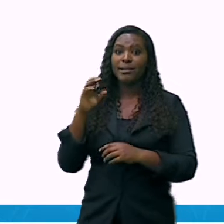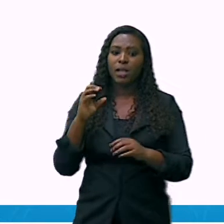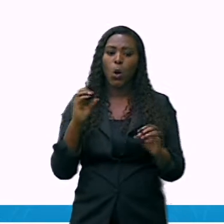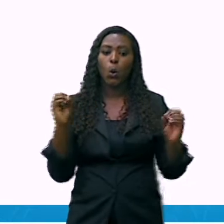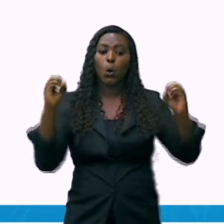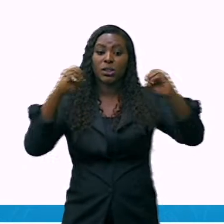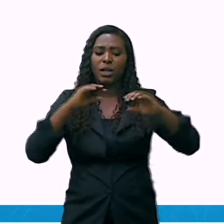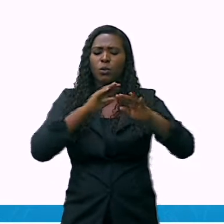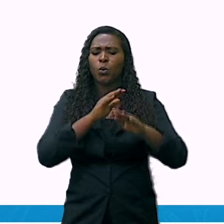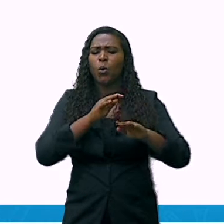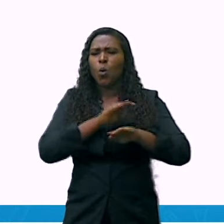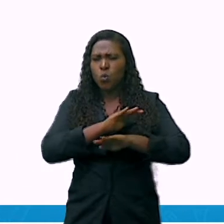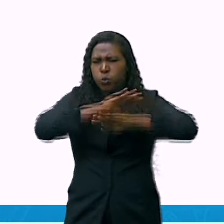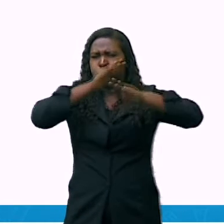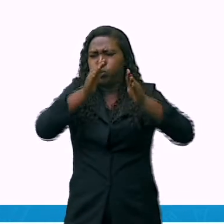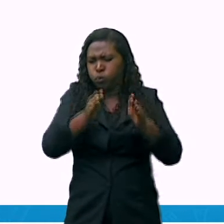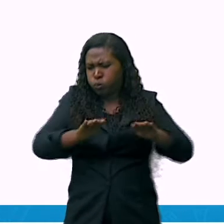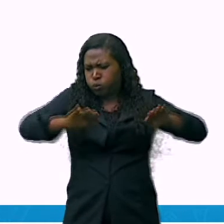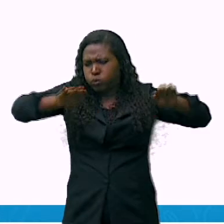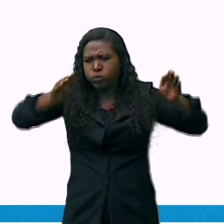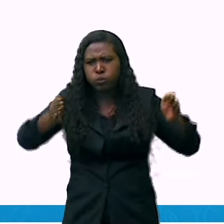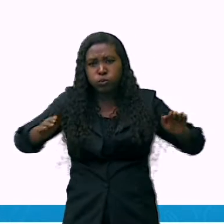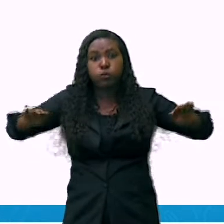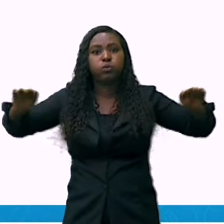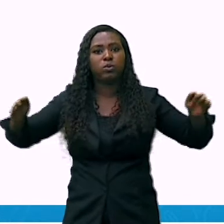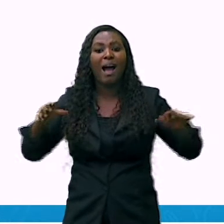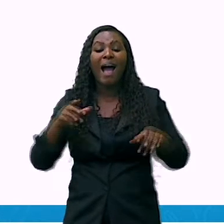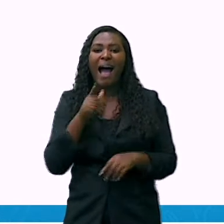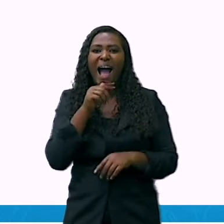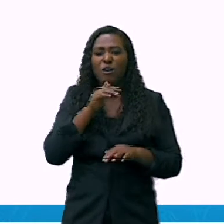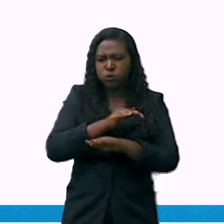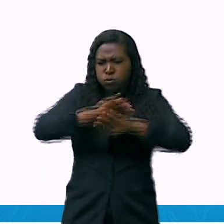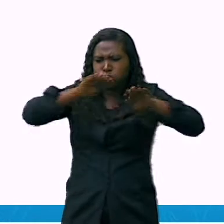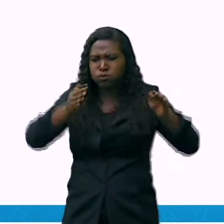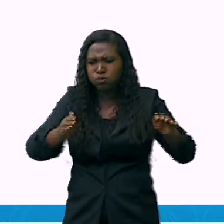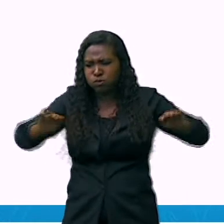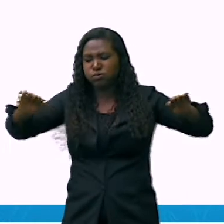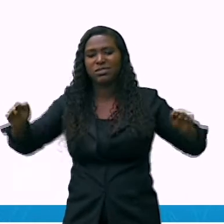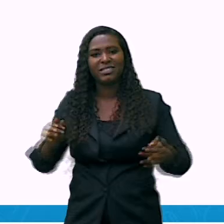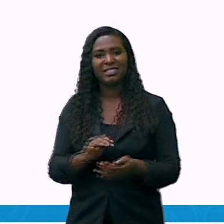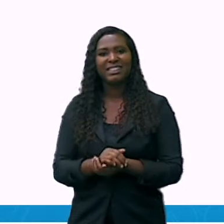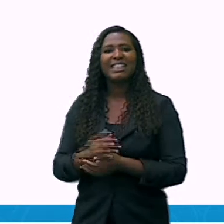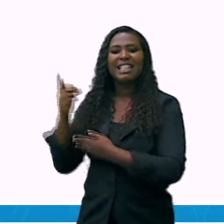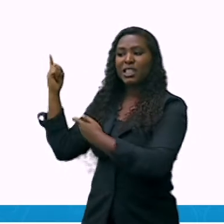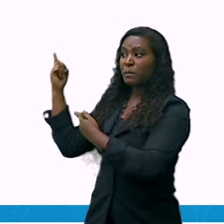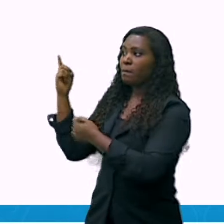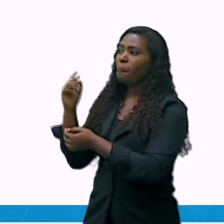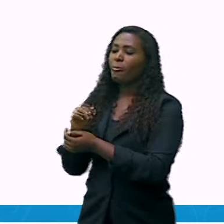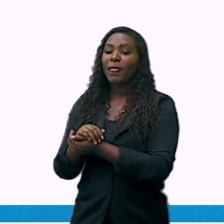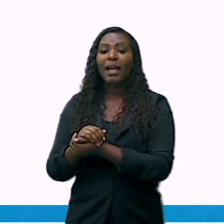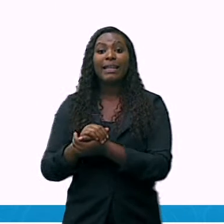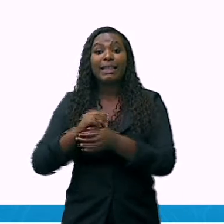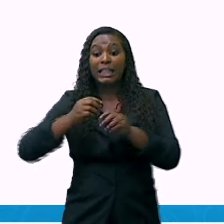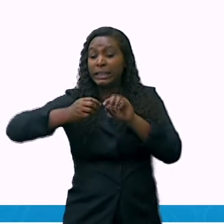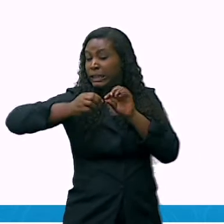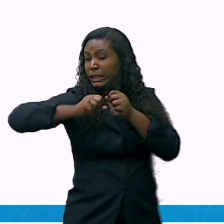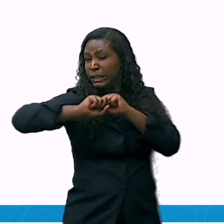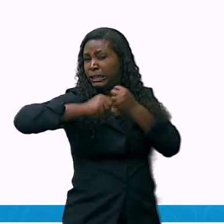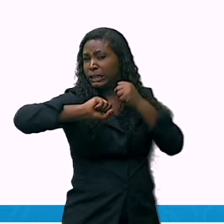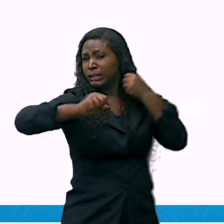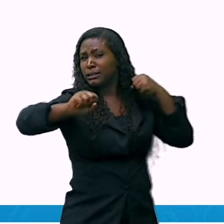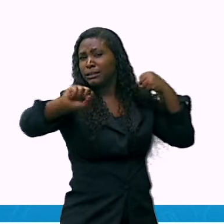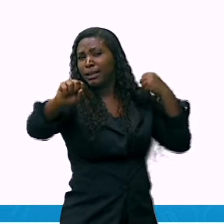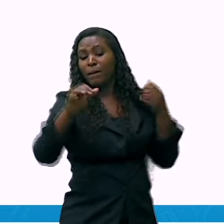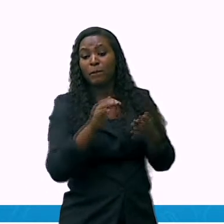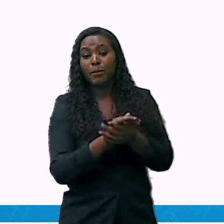porção oeste do continente americano, com grande extensão, até a costa leste